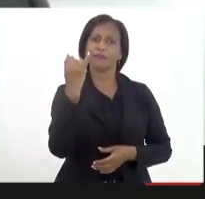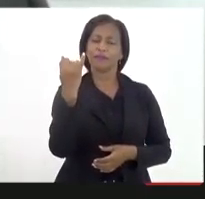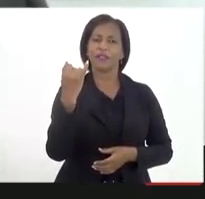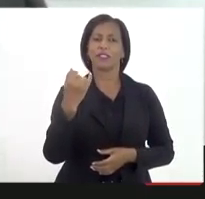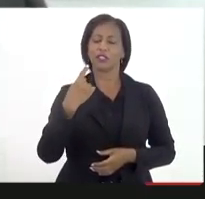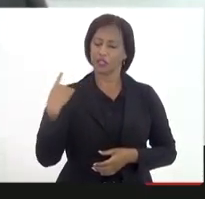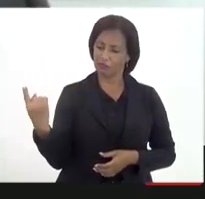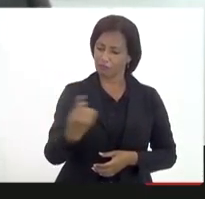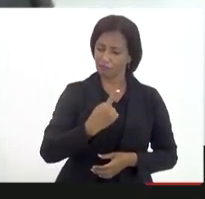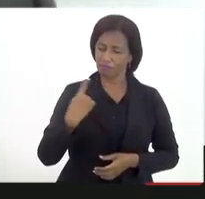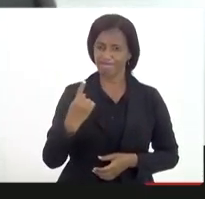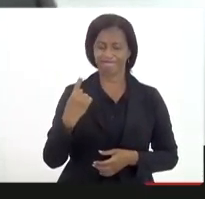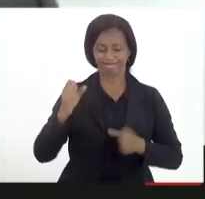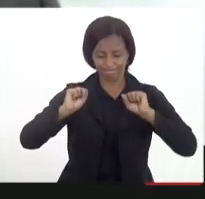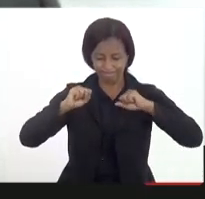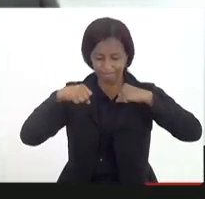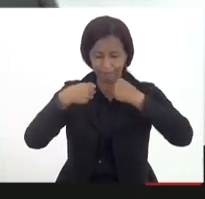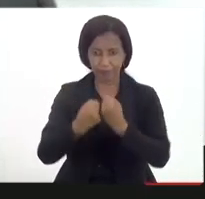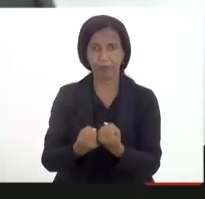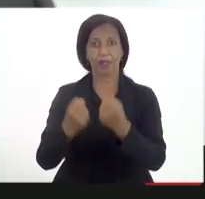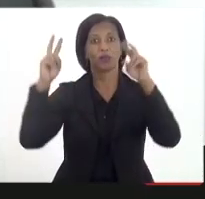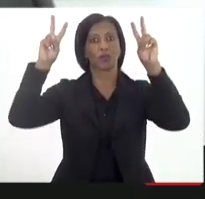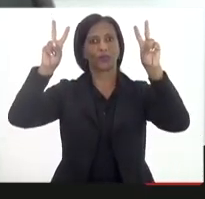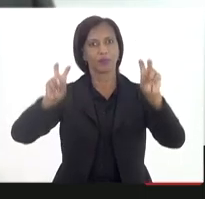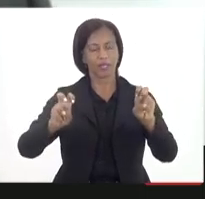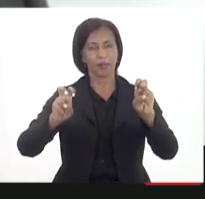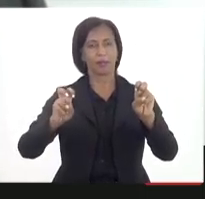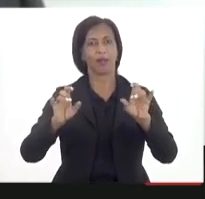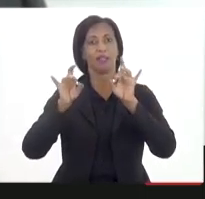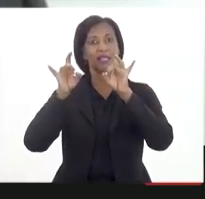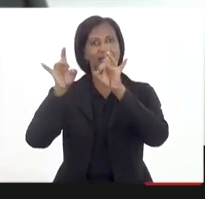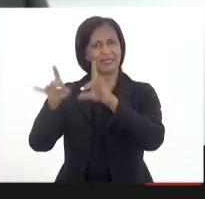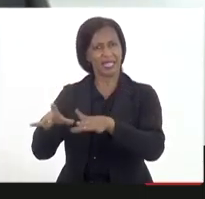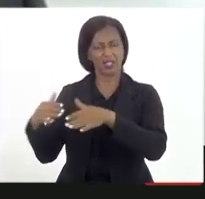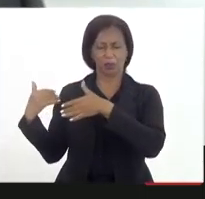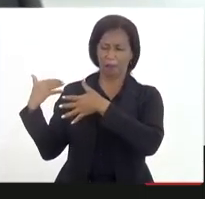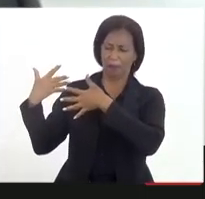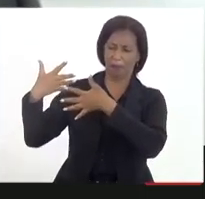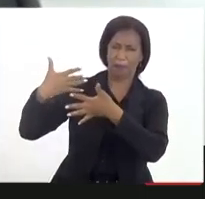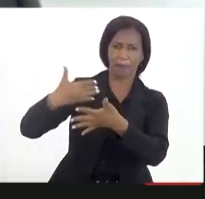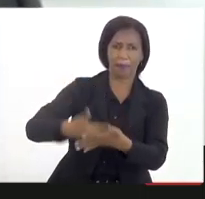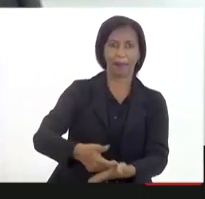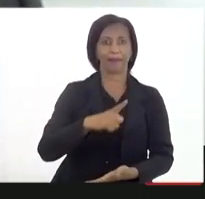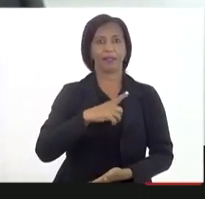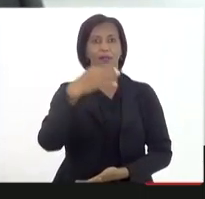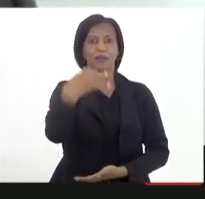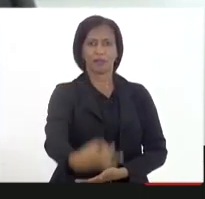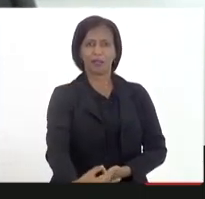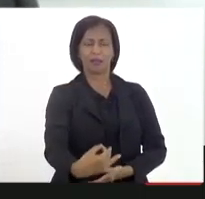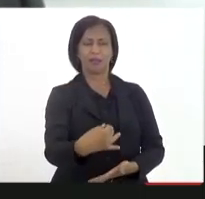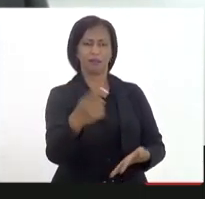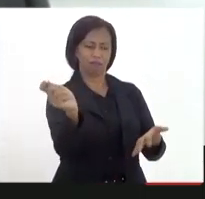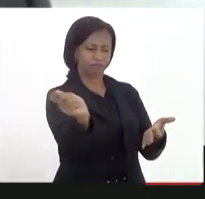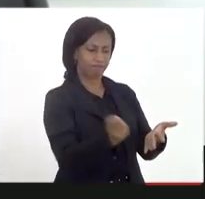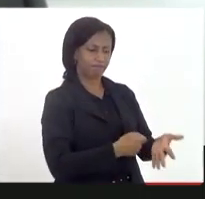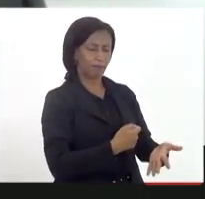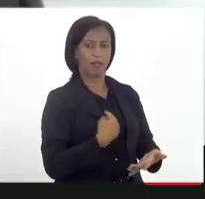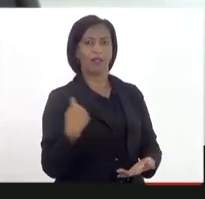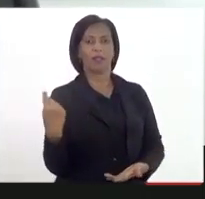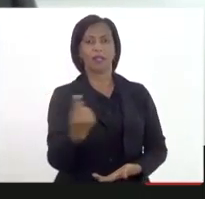forma inédita a gente se debruce Ah e deixa um legado que tenho certeza ficará registrado